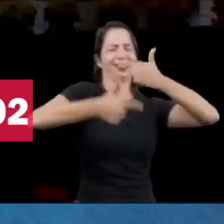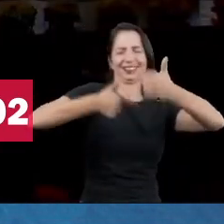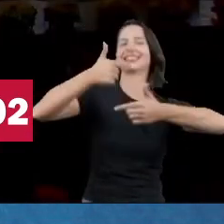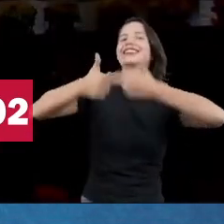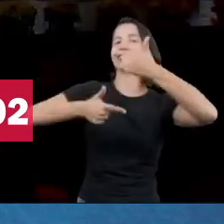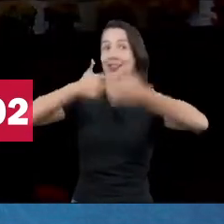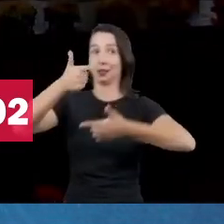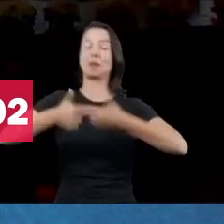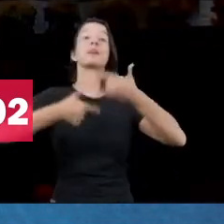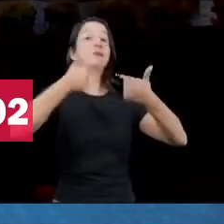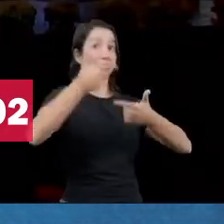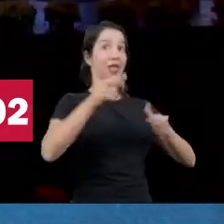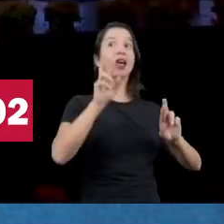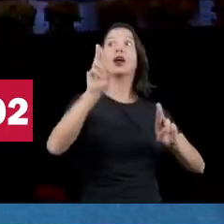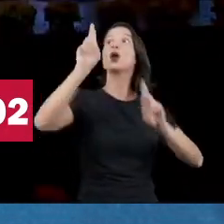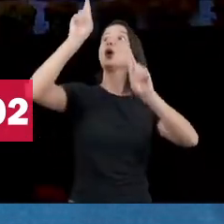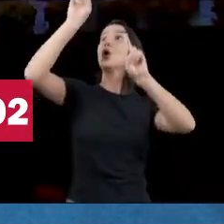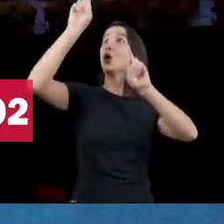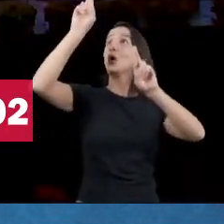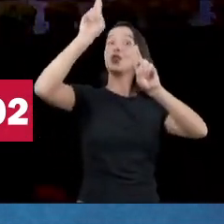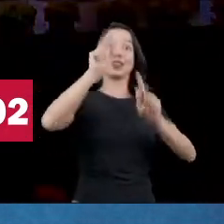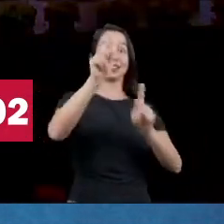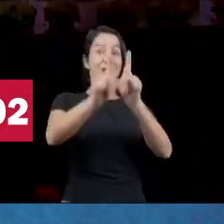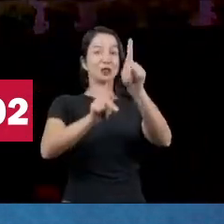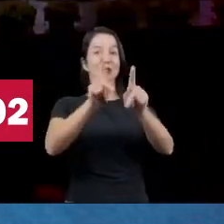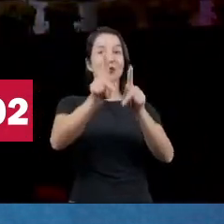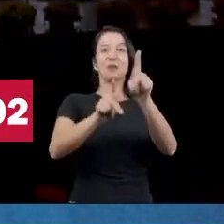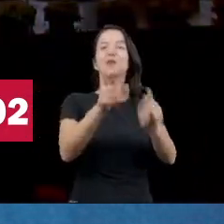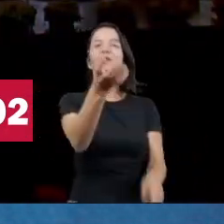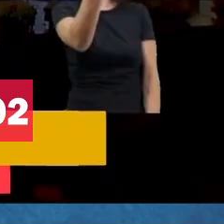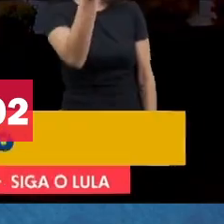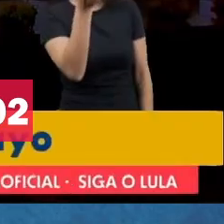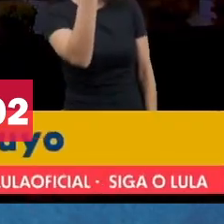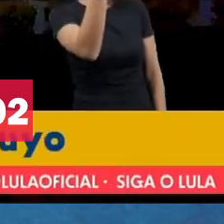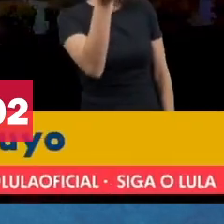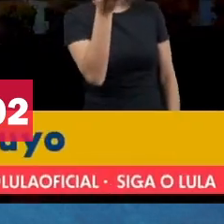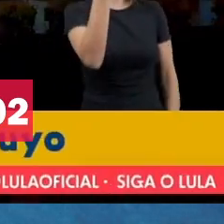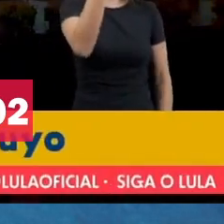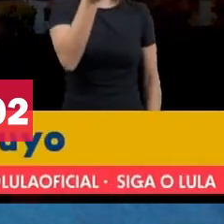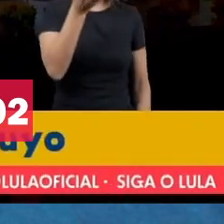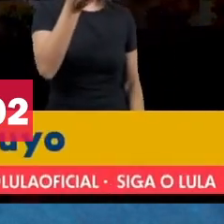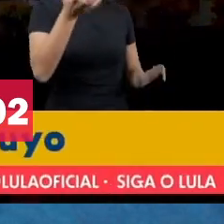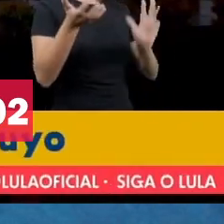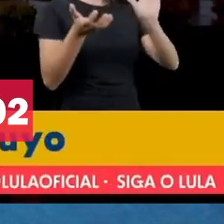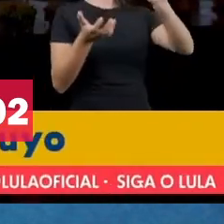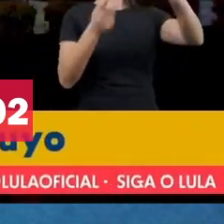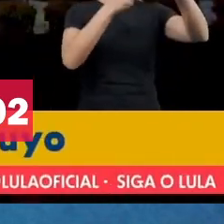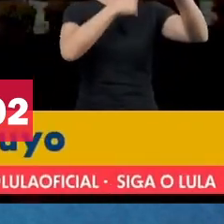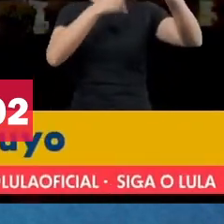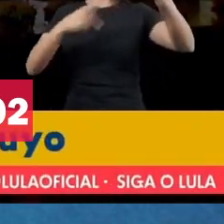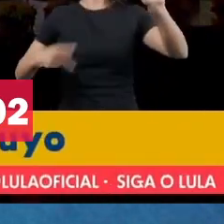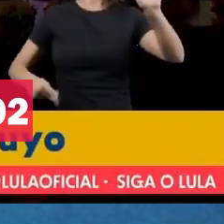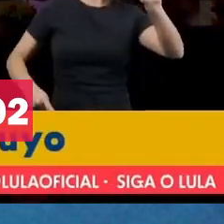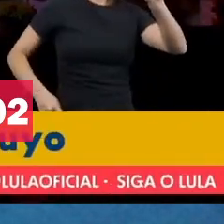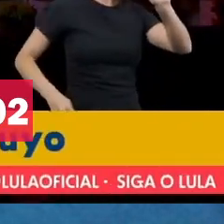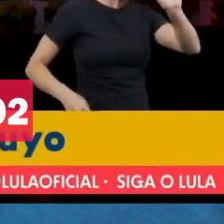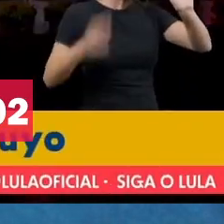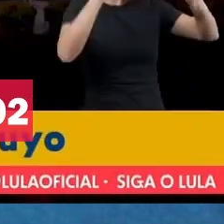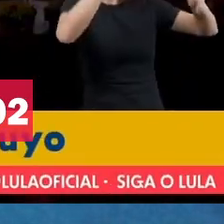gente querer um Brasil mais decente, ter direito à esperança e uma